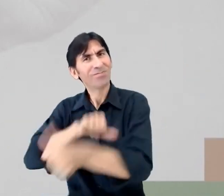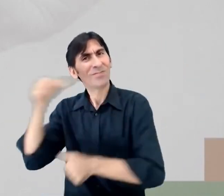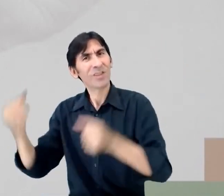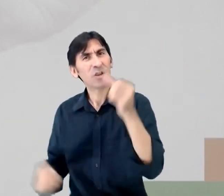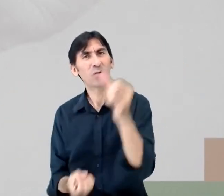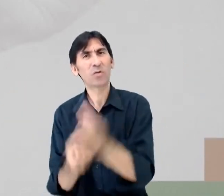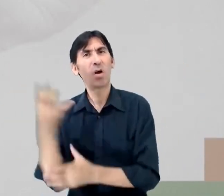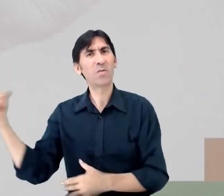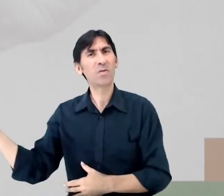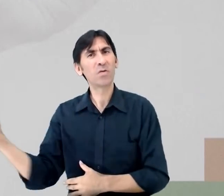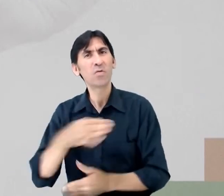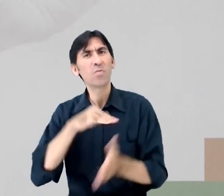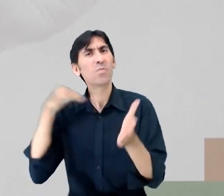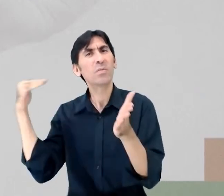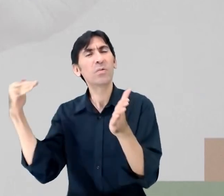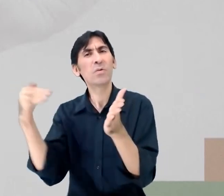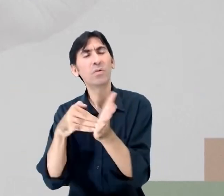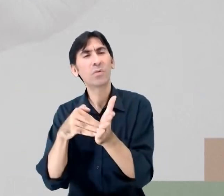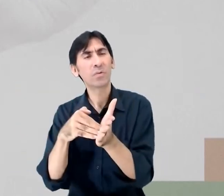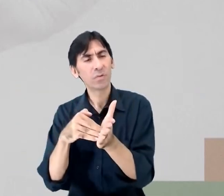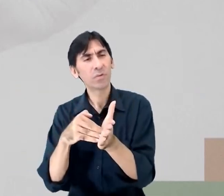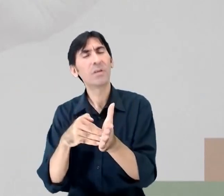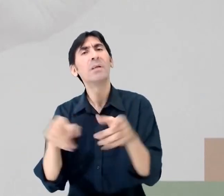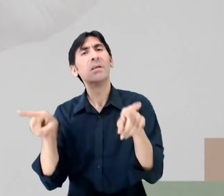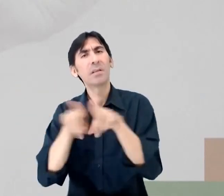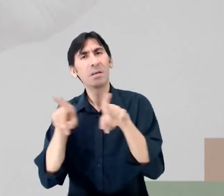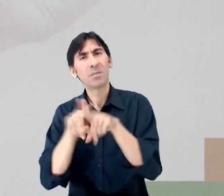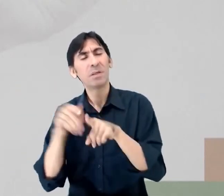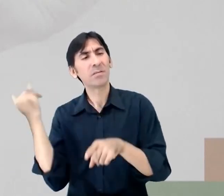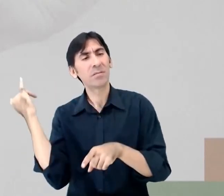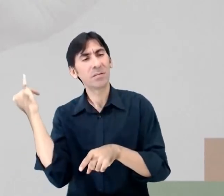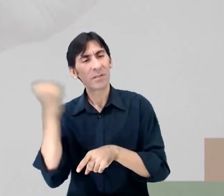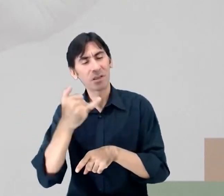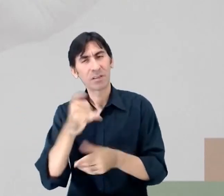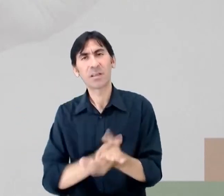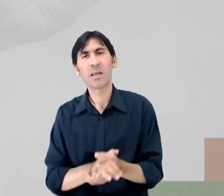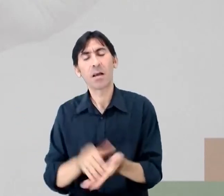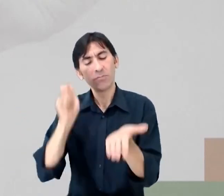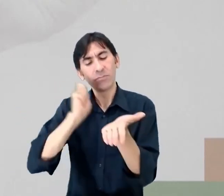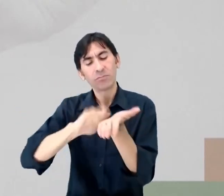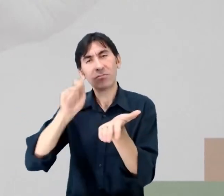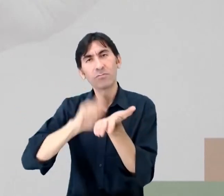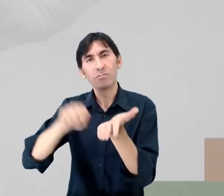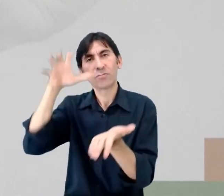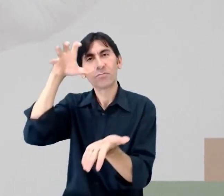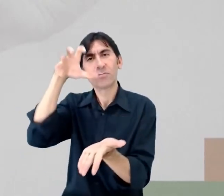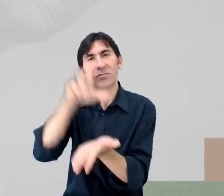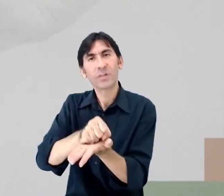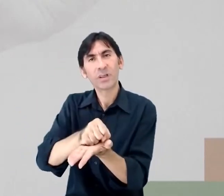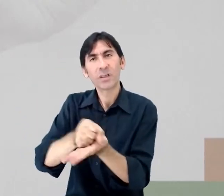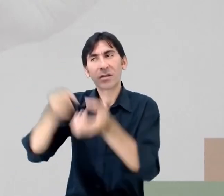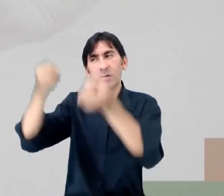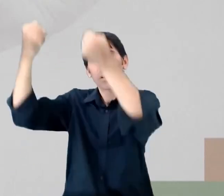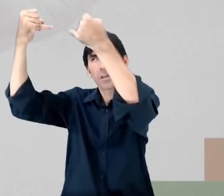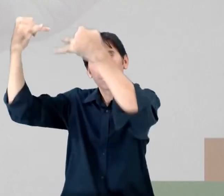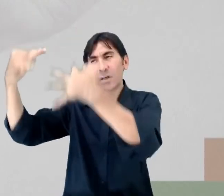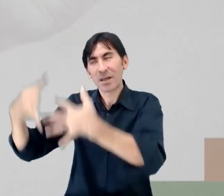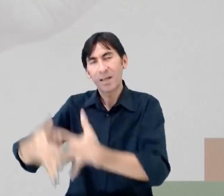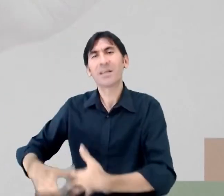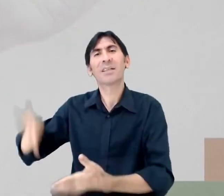coisas. Disse-me ele também: escreve, porque estas palavras